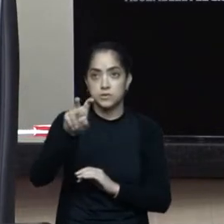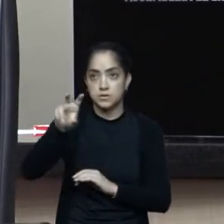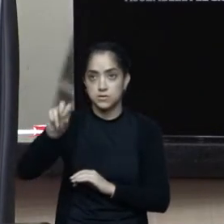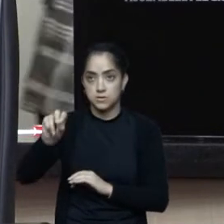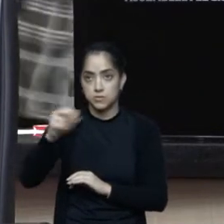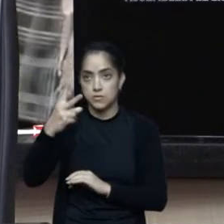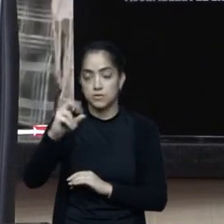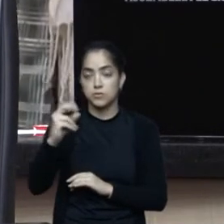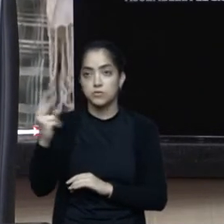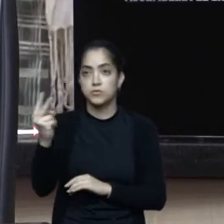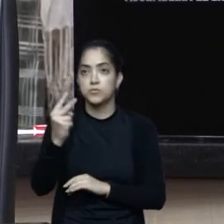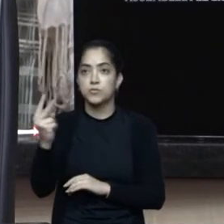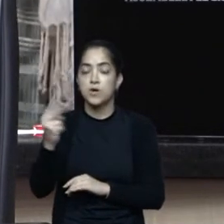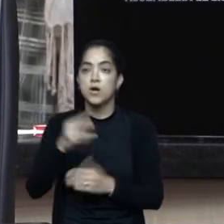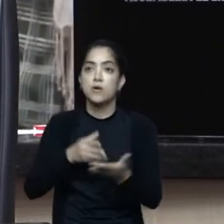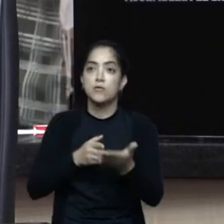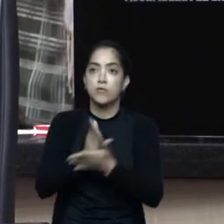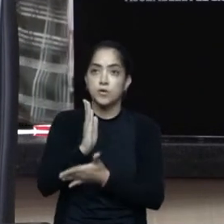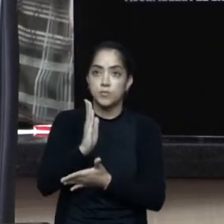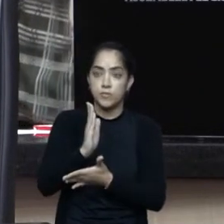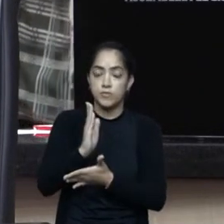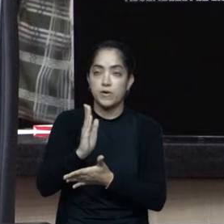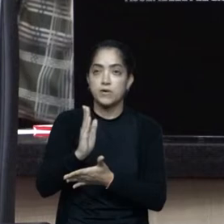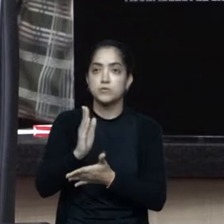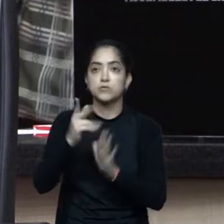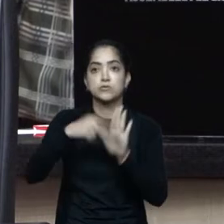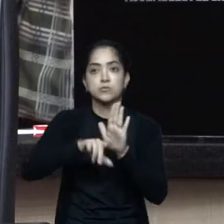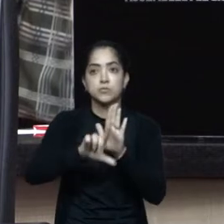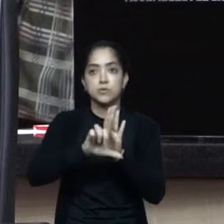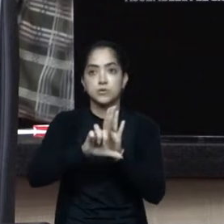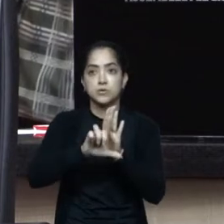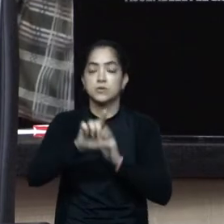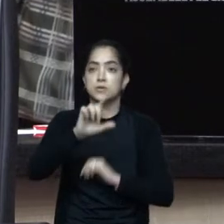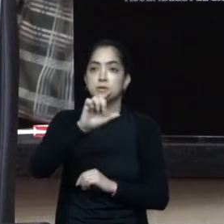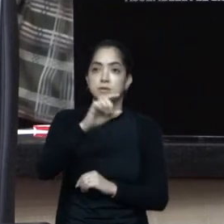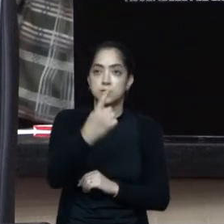250/2022. Foram aprovados os projetos de lei números